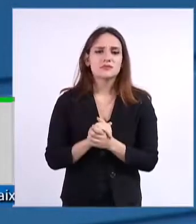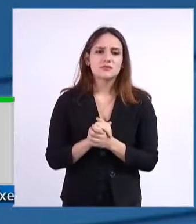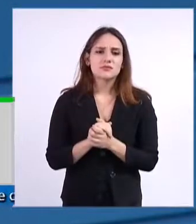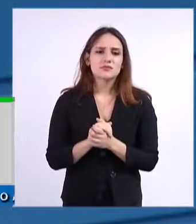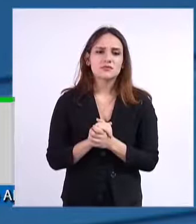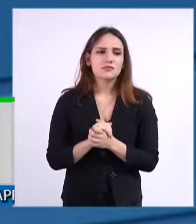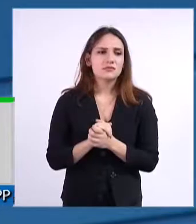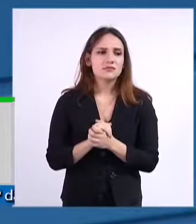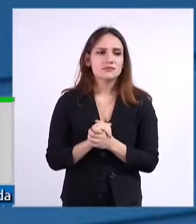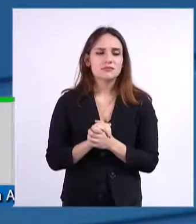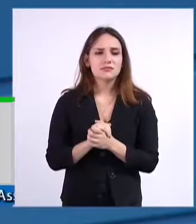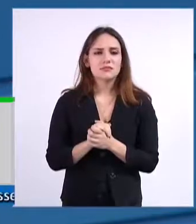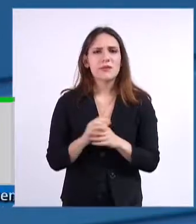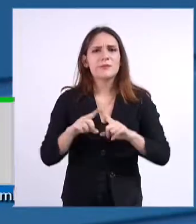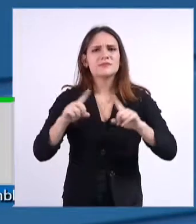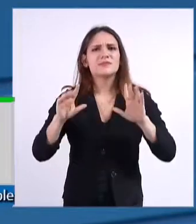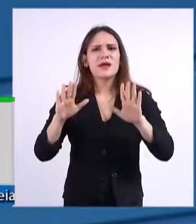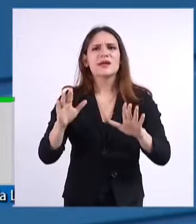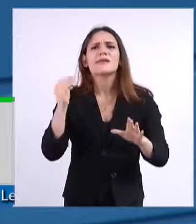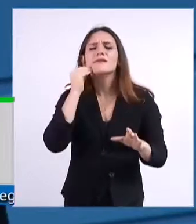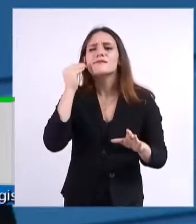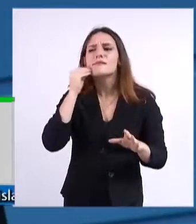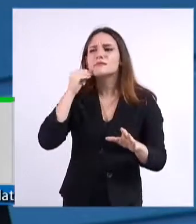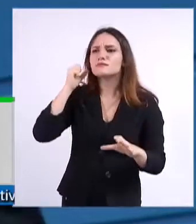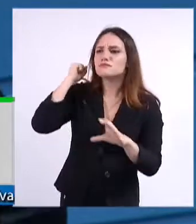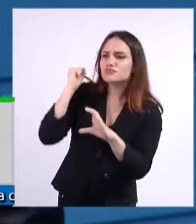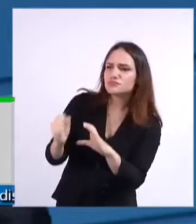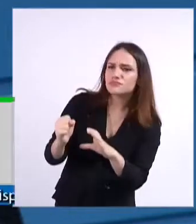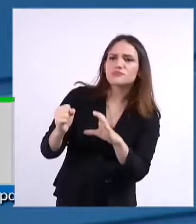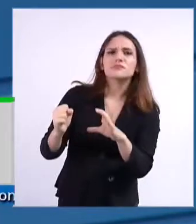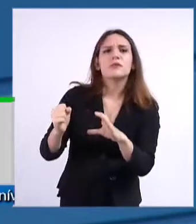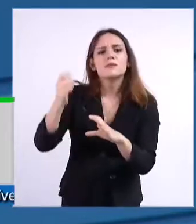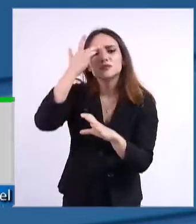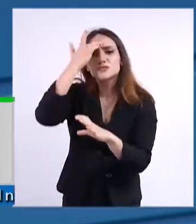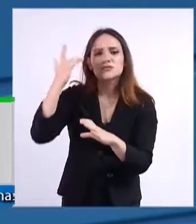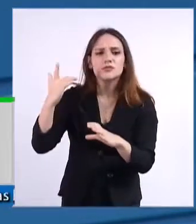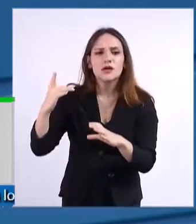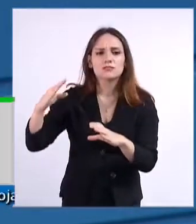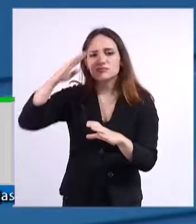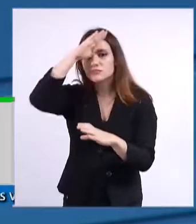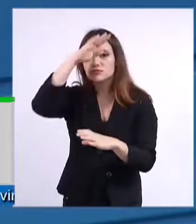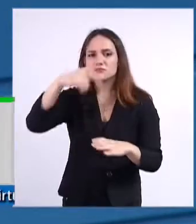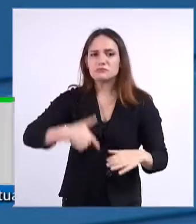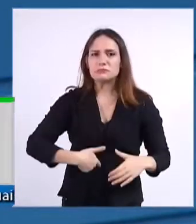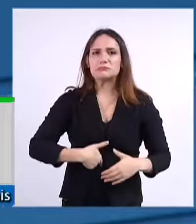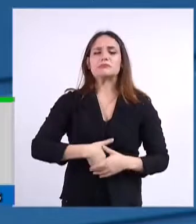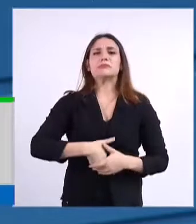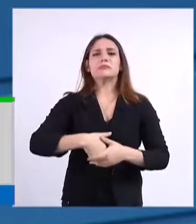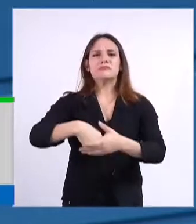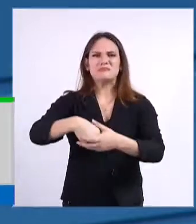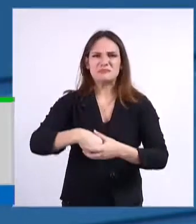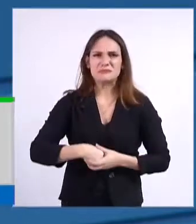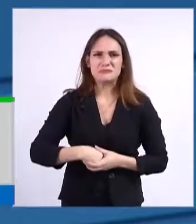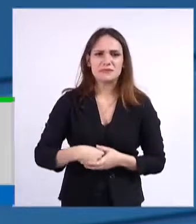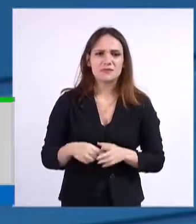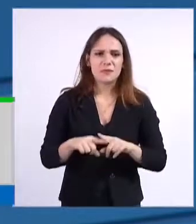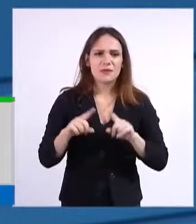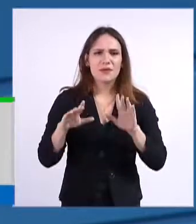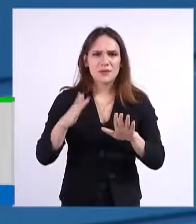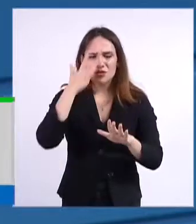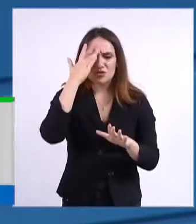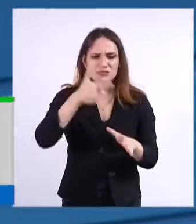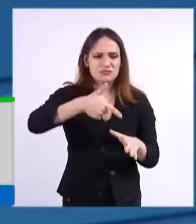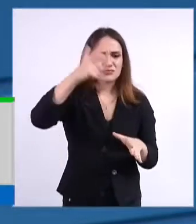Bolsonaro. Agora, imagina, o senhor aqui criticou que o suposto assassino da